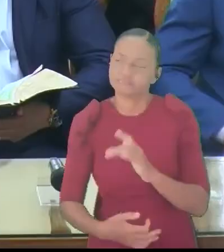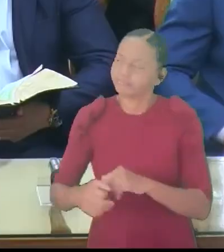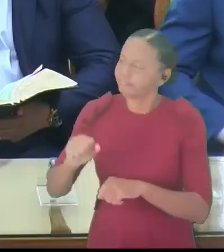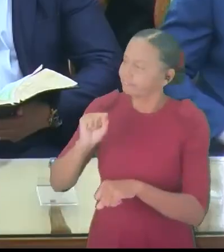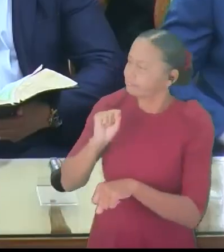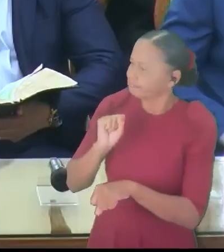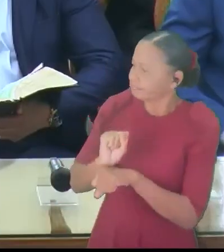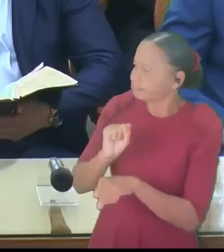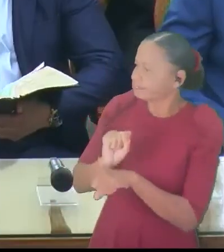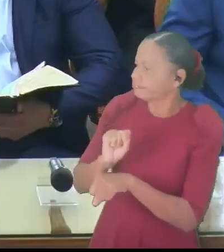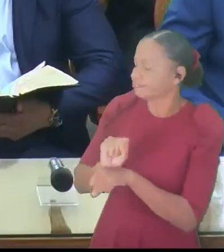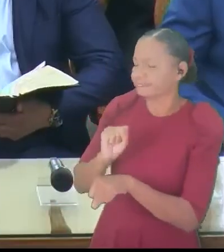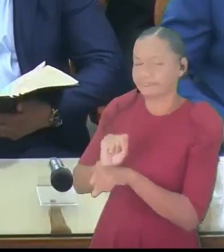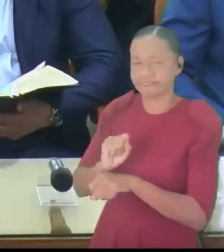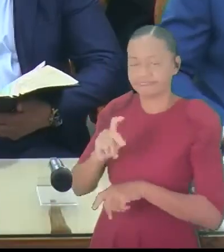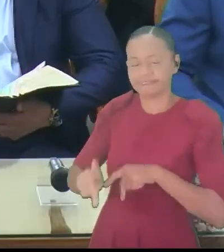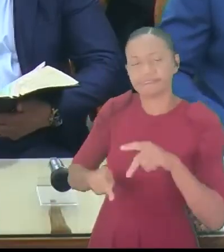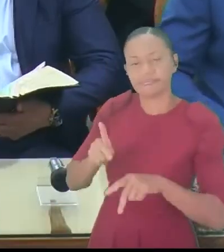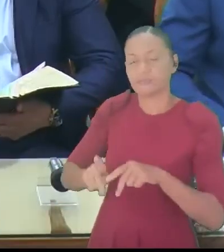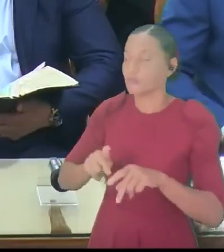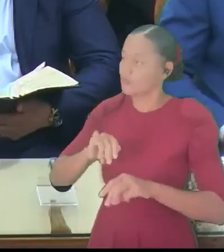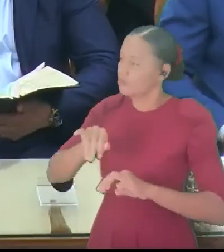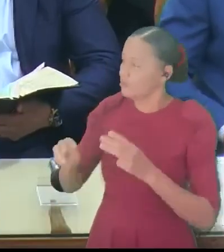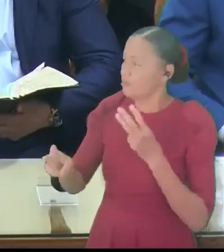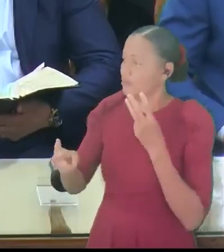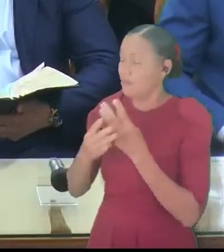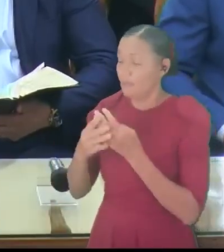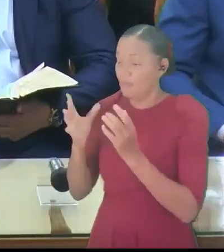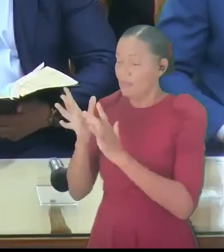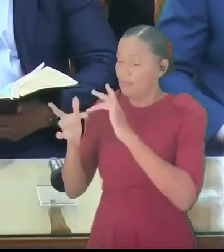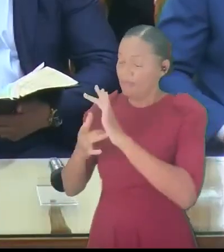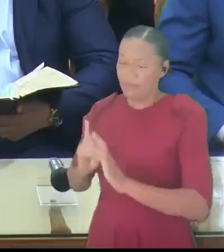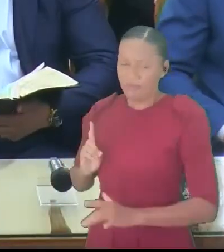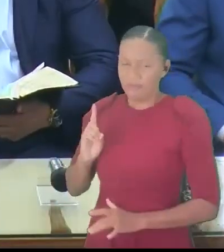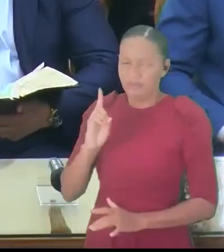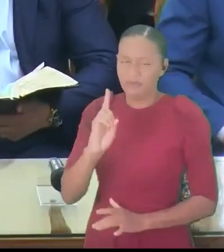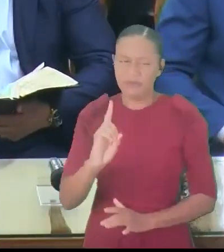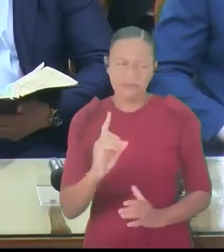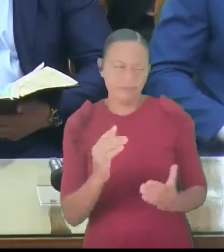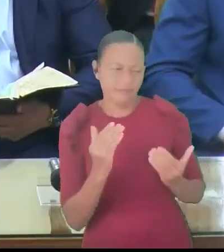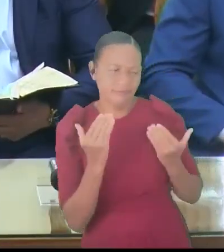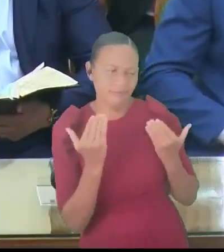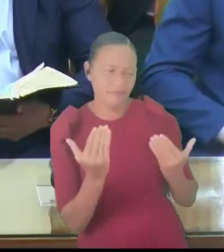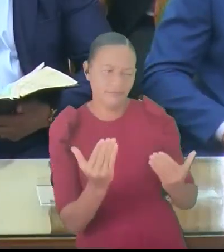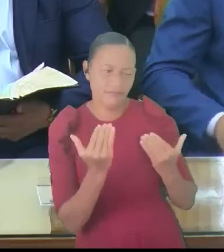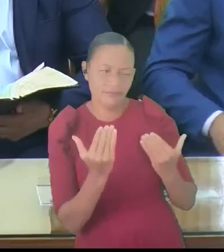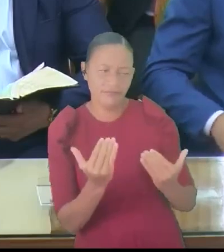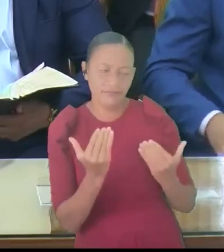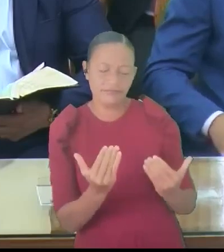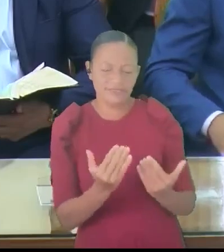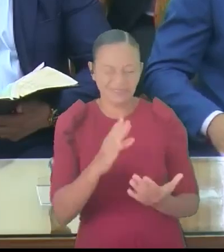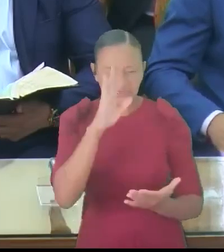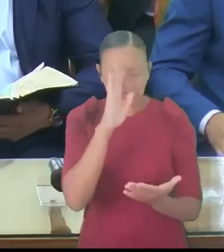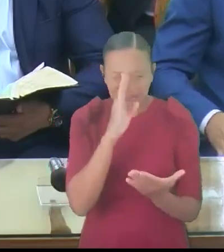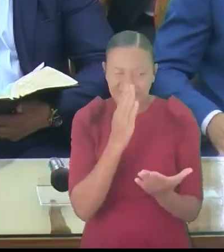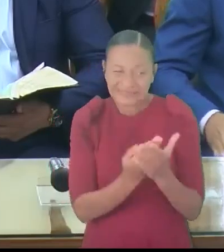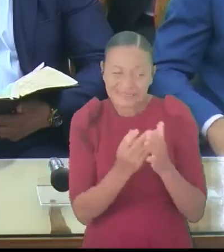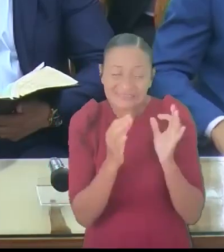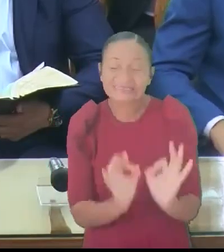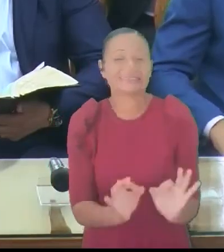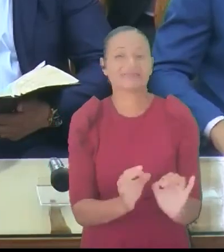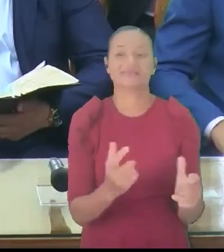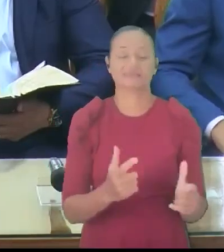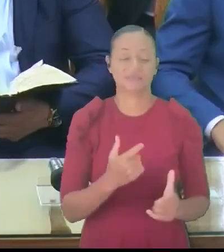profeta. Quando Cristo veio, alguém desconfiou que Jesus era esse profeta, mas não tinha certeza. Vamos ver